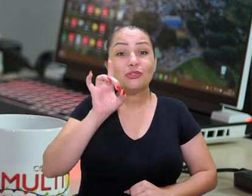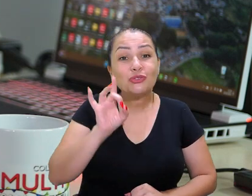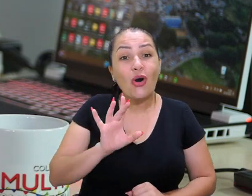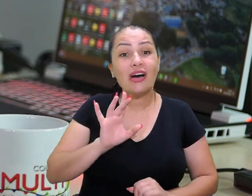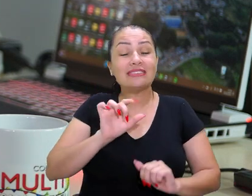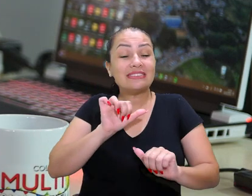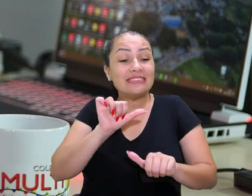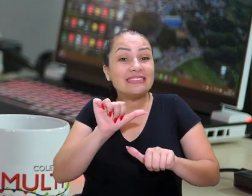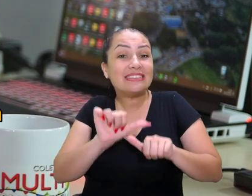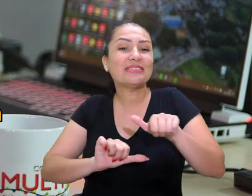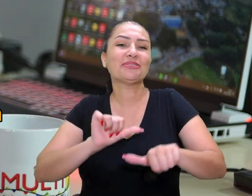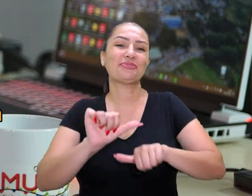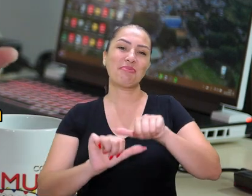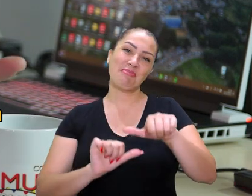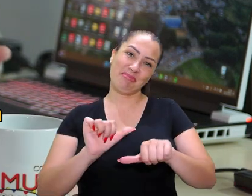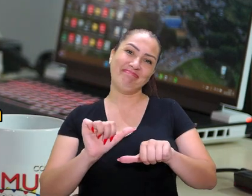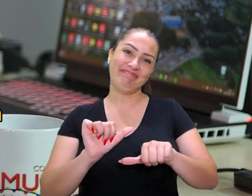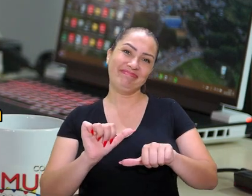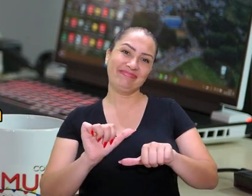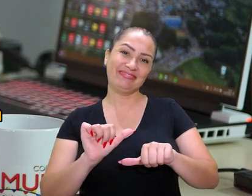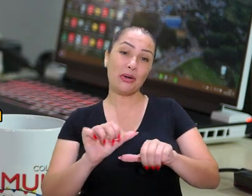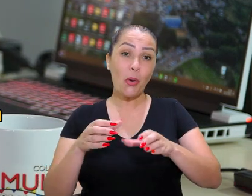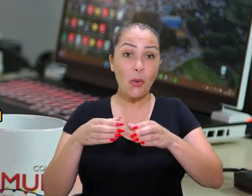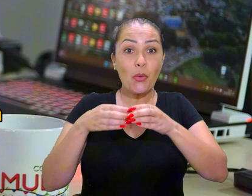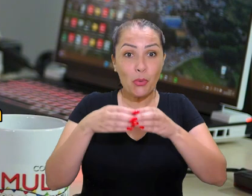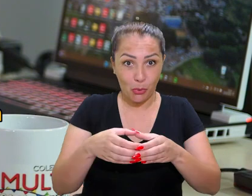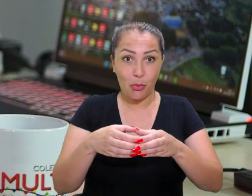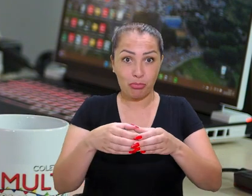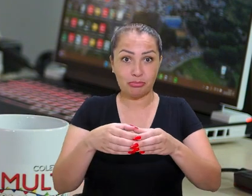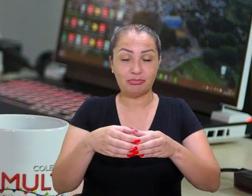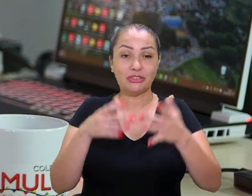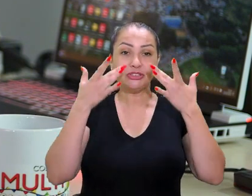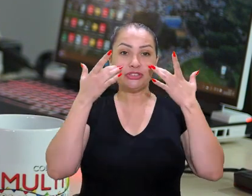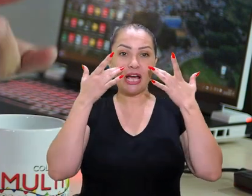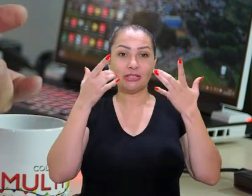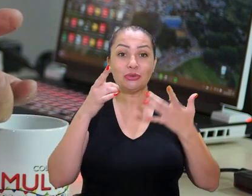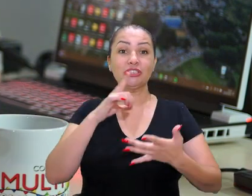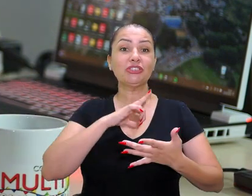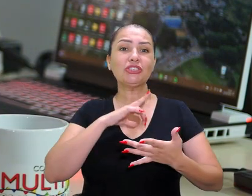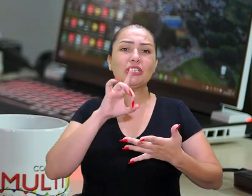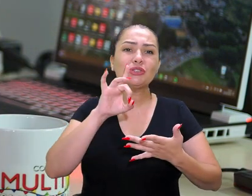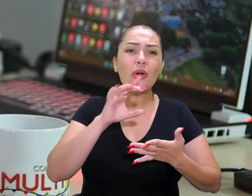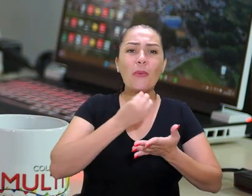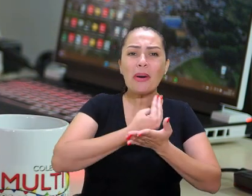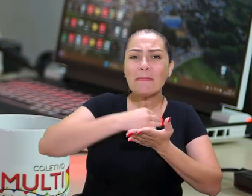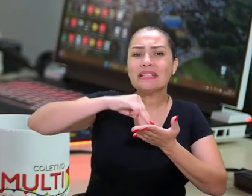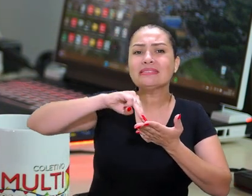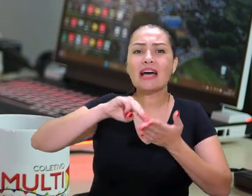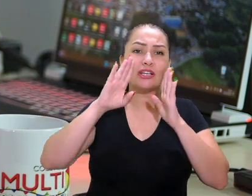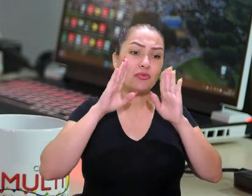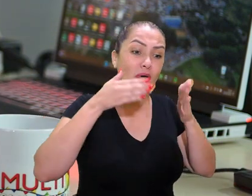transformou, né? Enquanto um grupo de teatro que levava uma mensagem temática a uma determinada